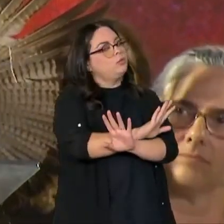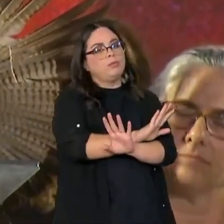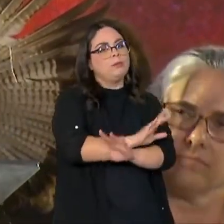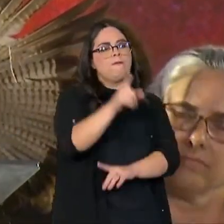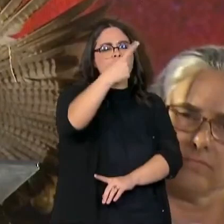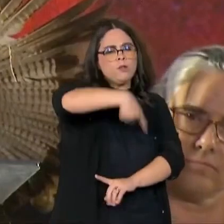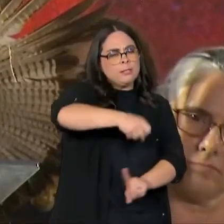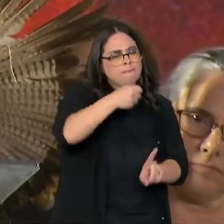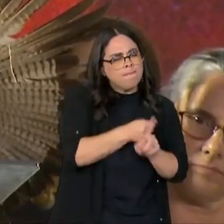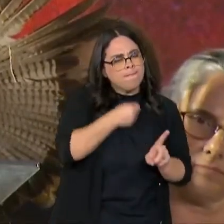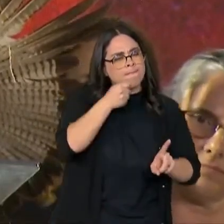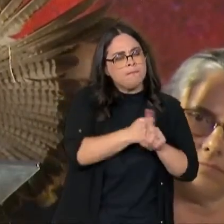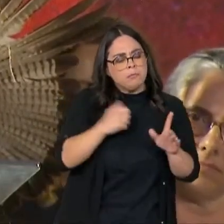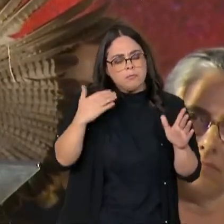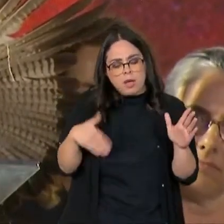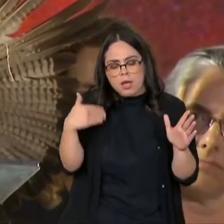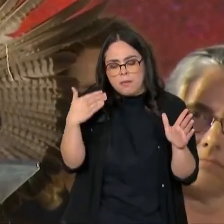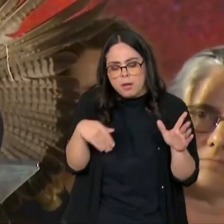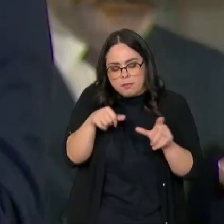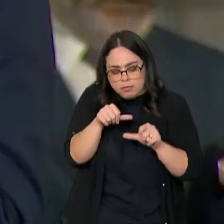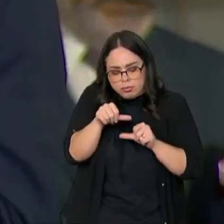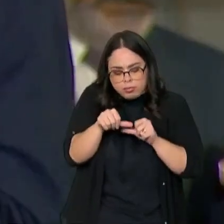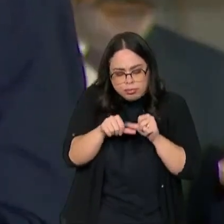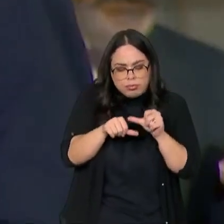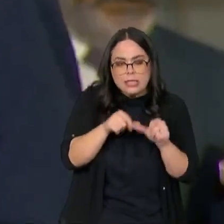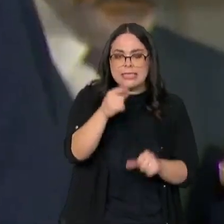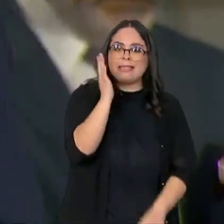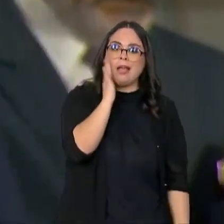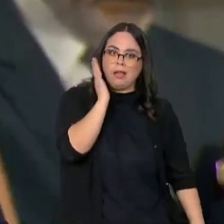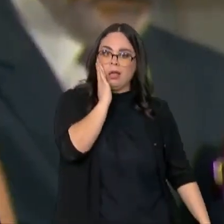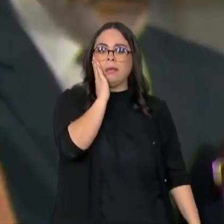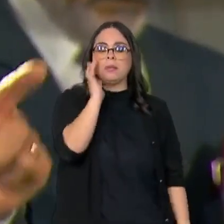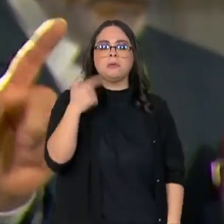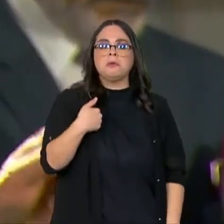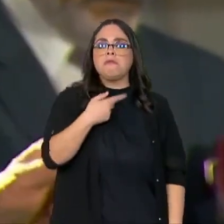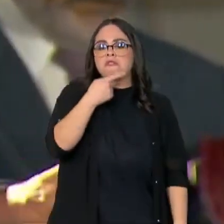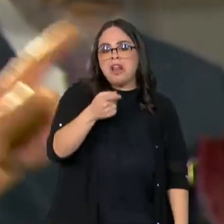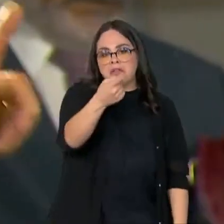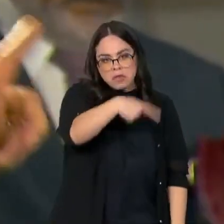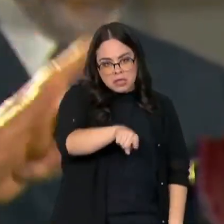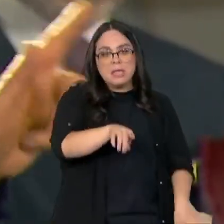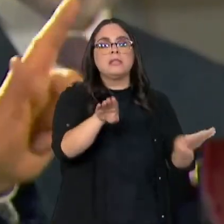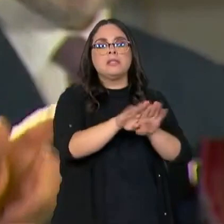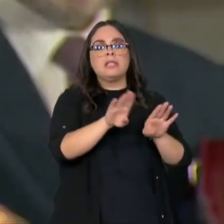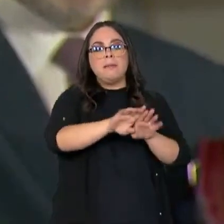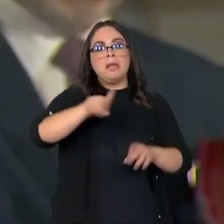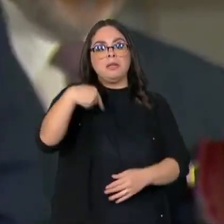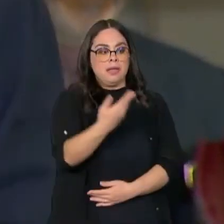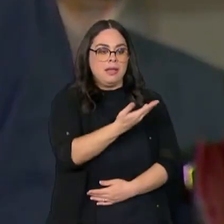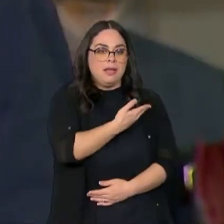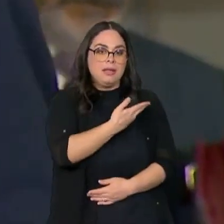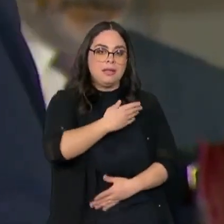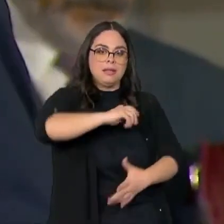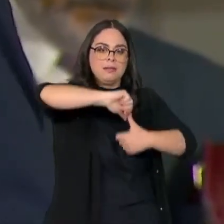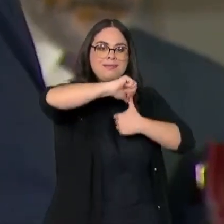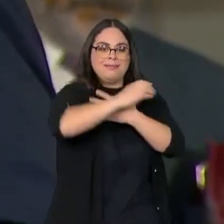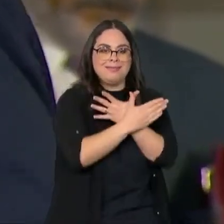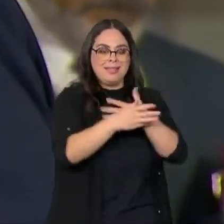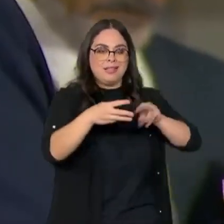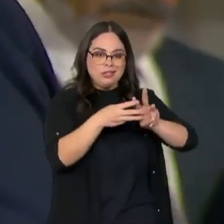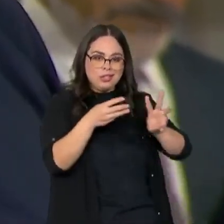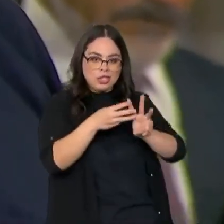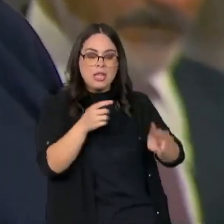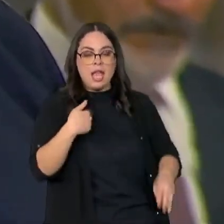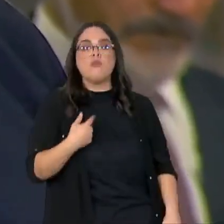lutam sabem da dificuldade. E eu posso dizer para vocês aqui, e quero dizer para os nossos companheiros do Virabás, eu